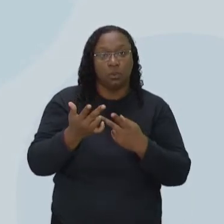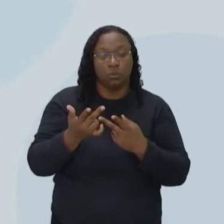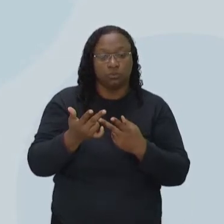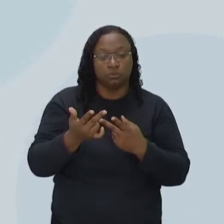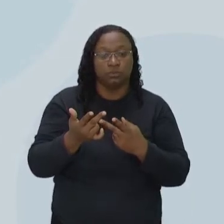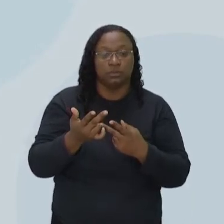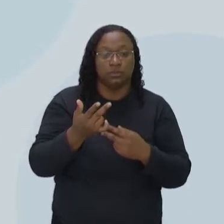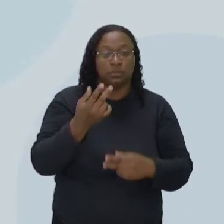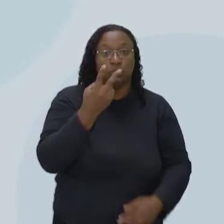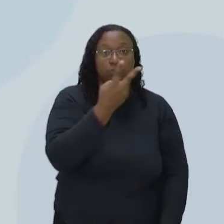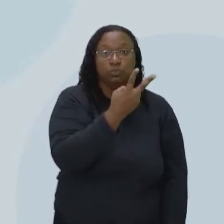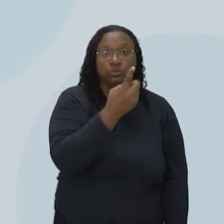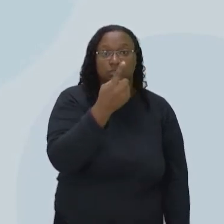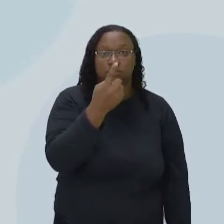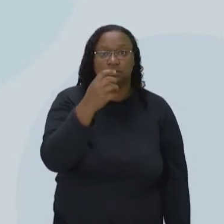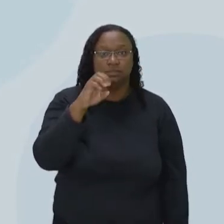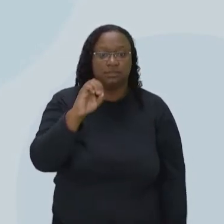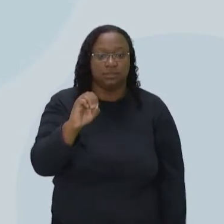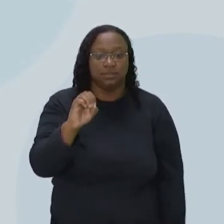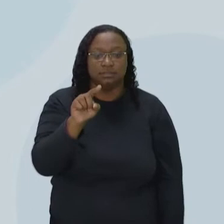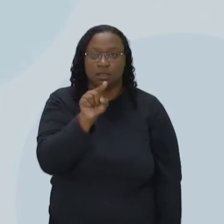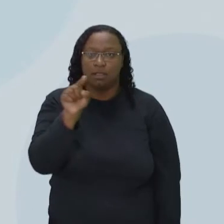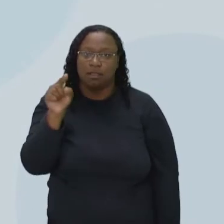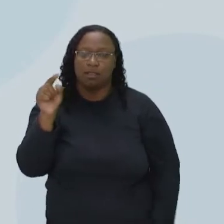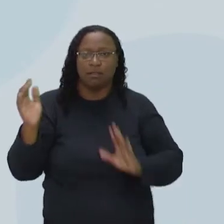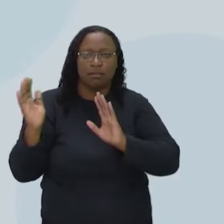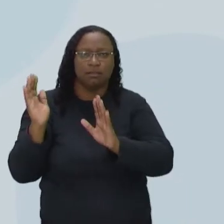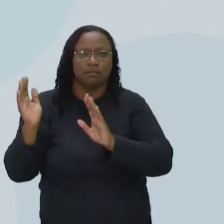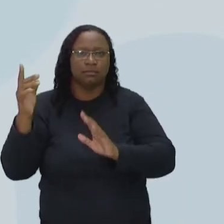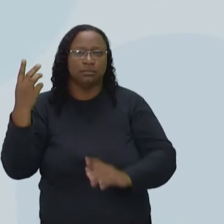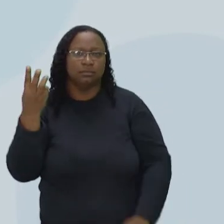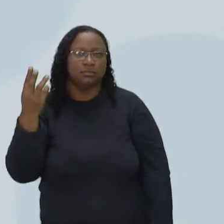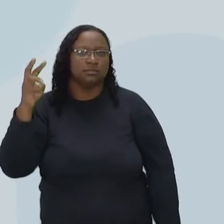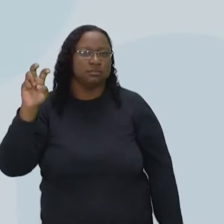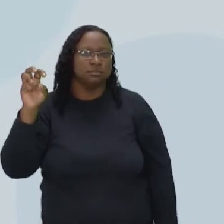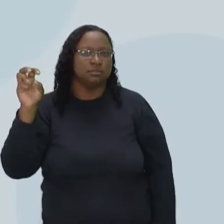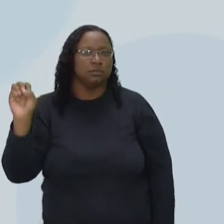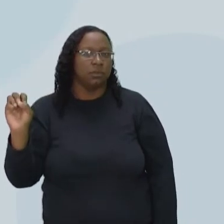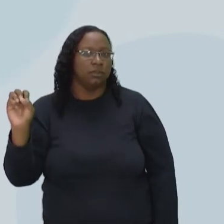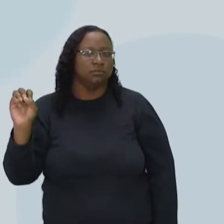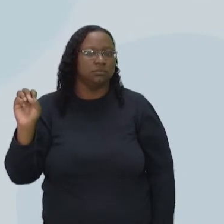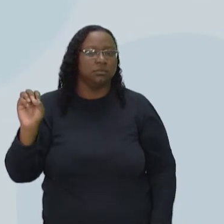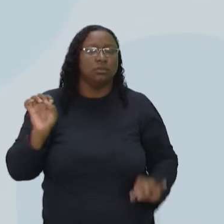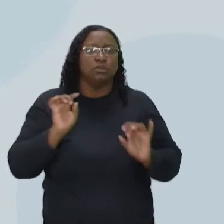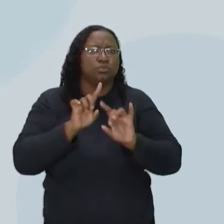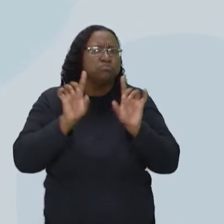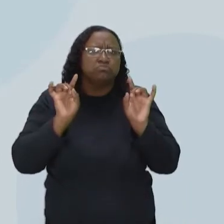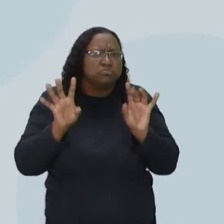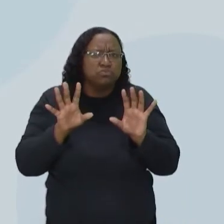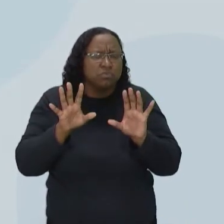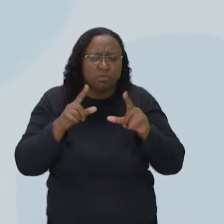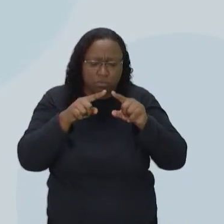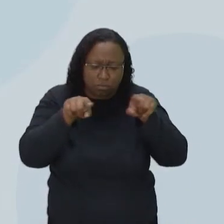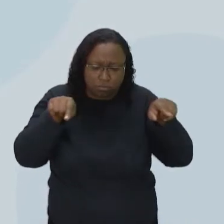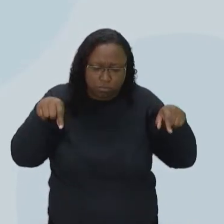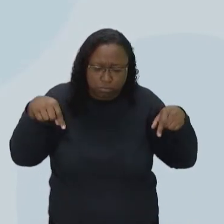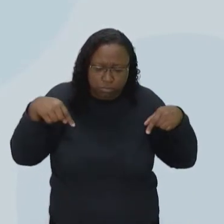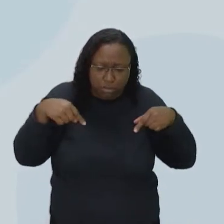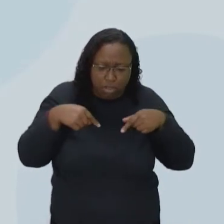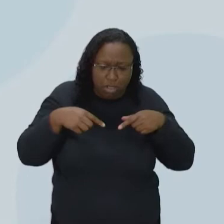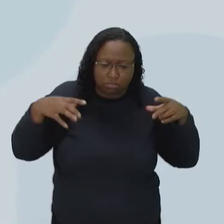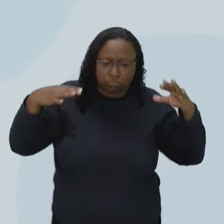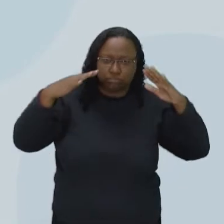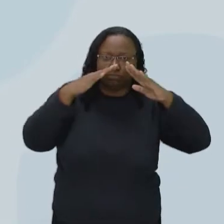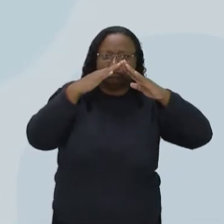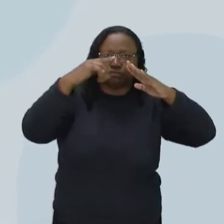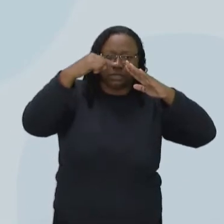a 350. Não, Magno, então você acertou a conta. Mas isso é só um buraco. Isso é só um